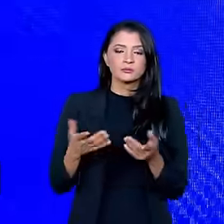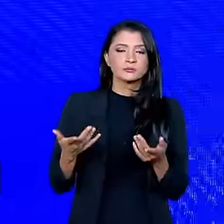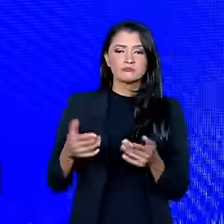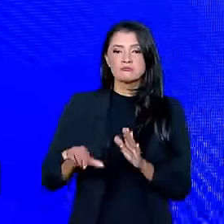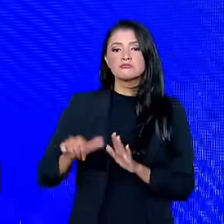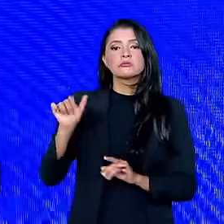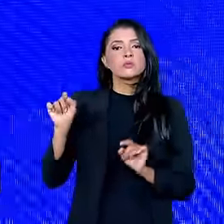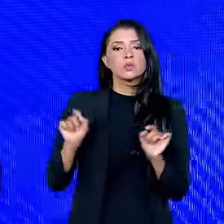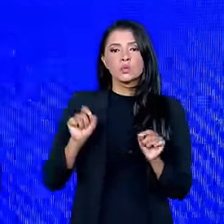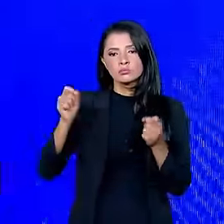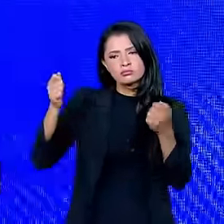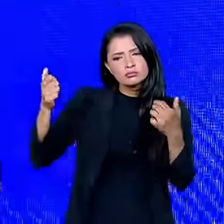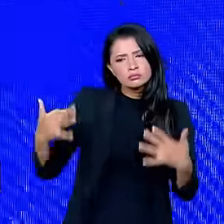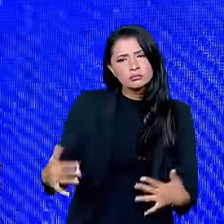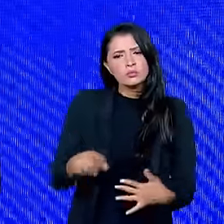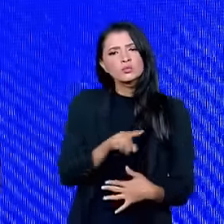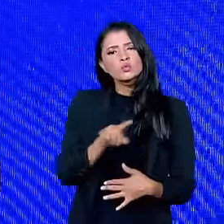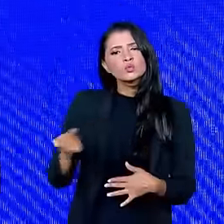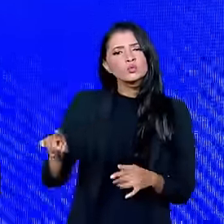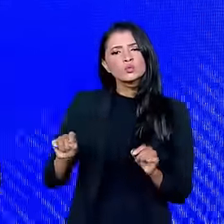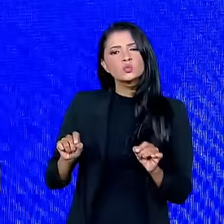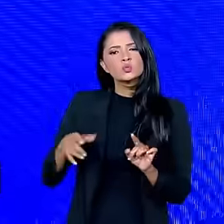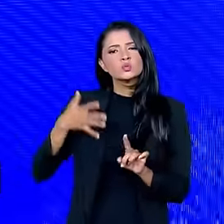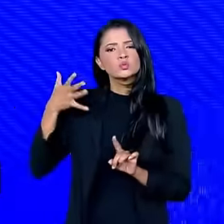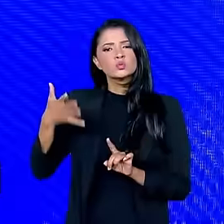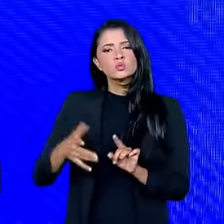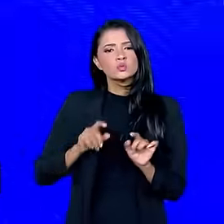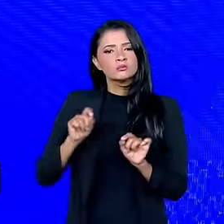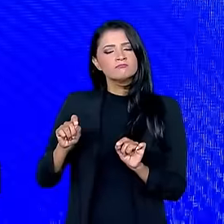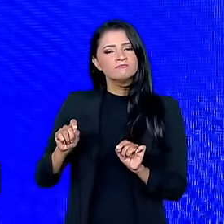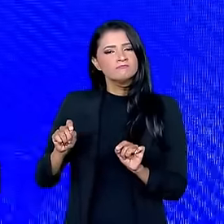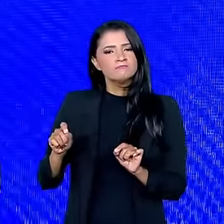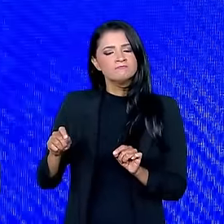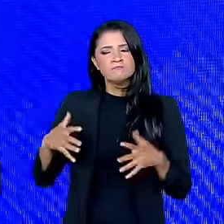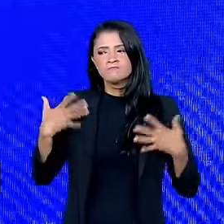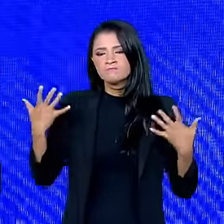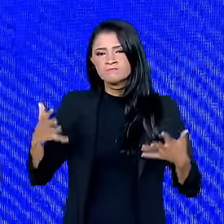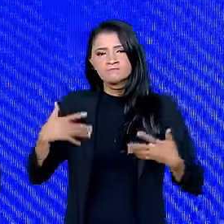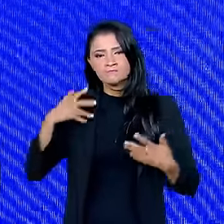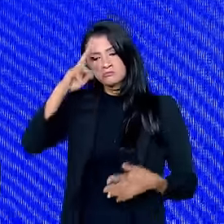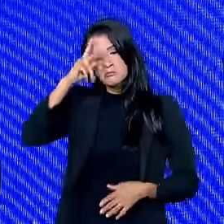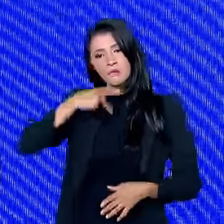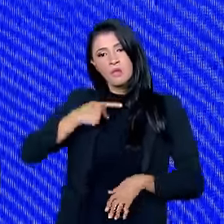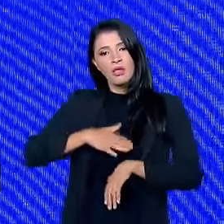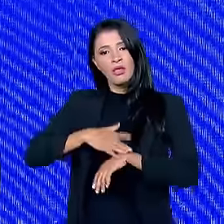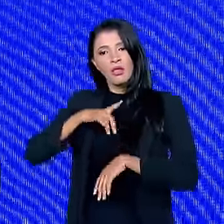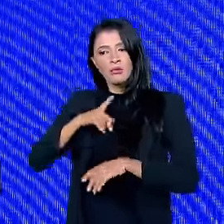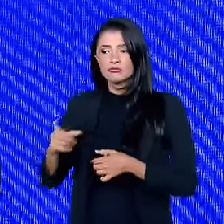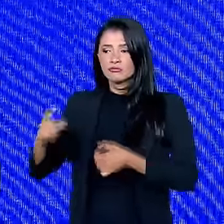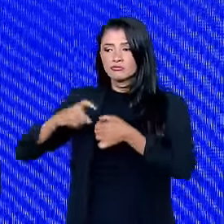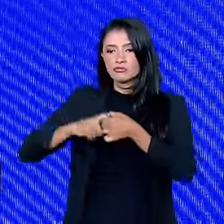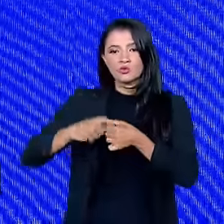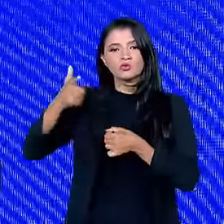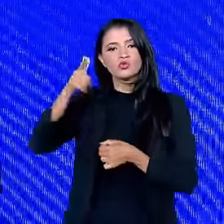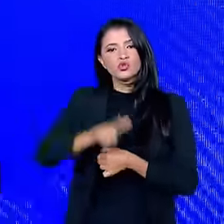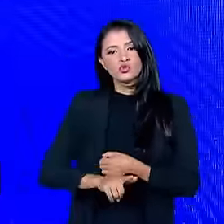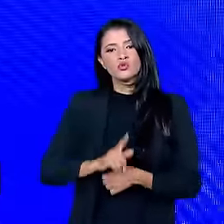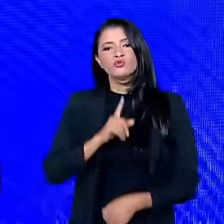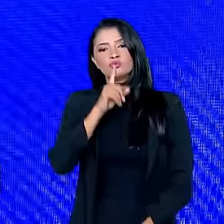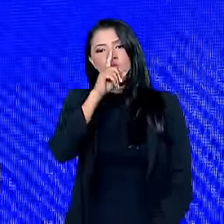primeiro dizer a todos vocês da alegria pessoal de voltar outra vez ao